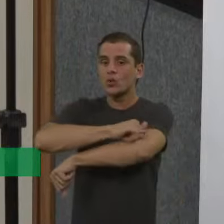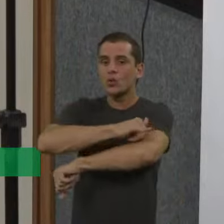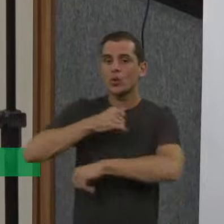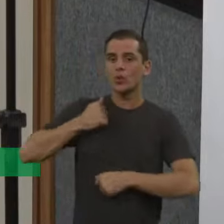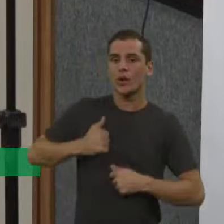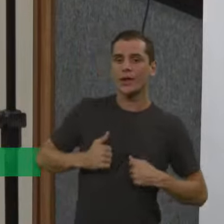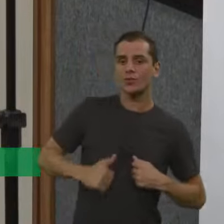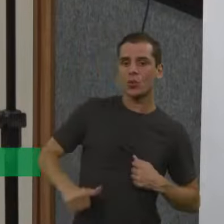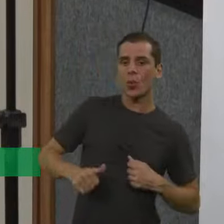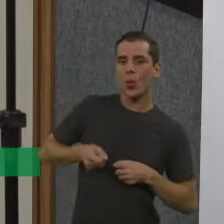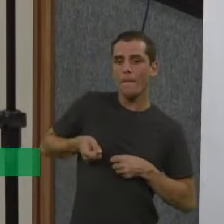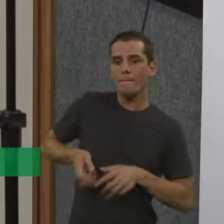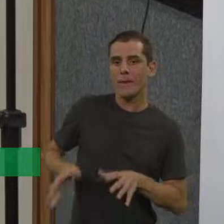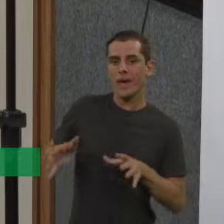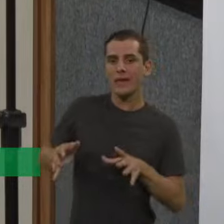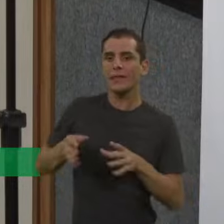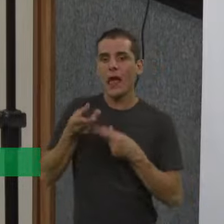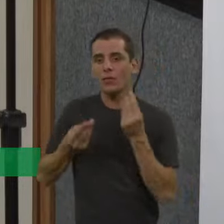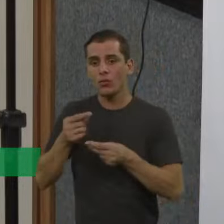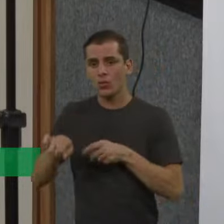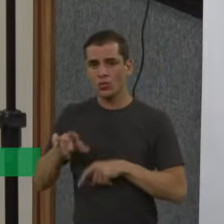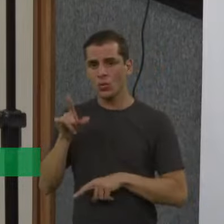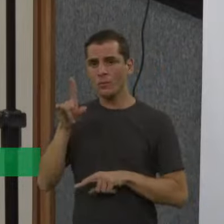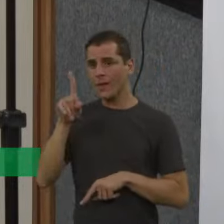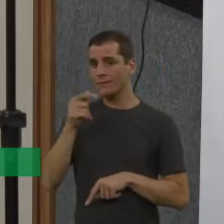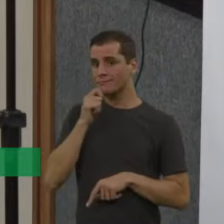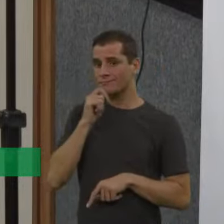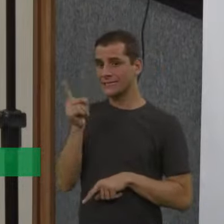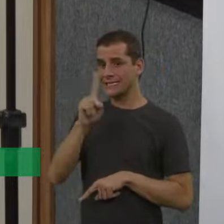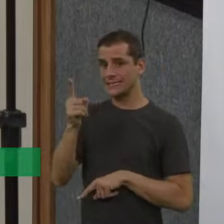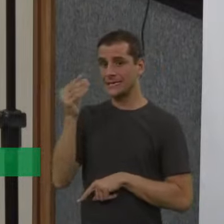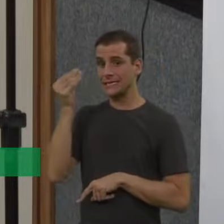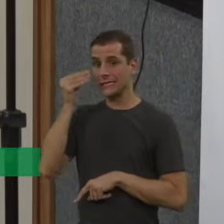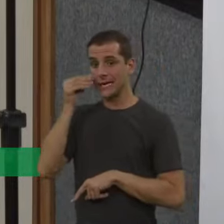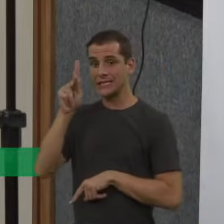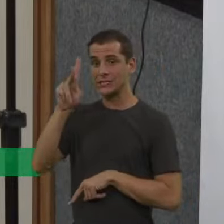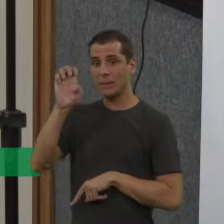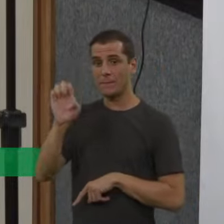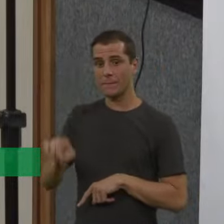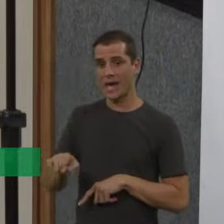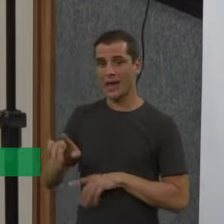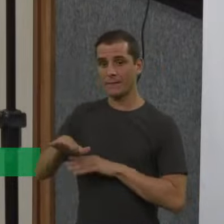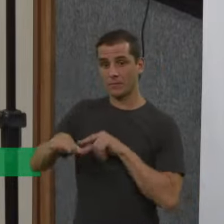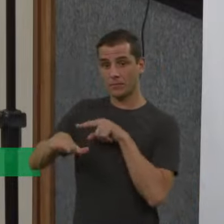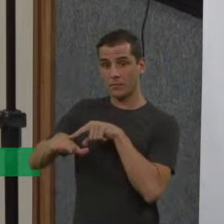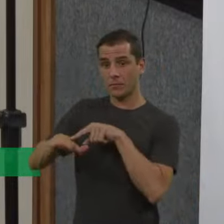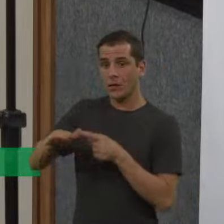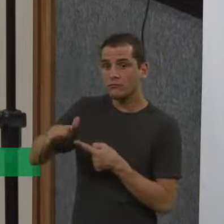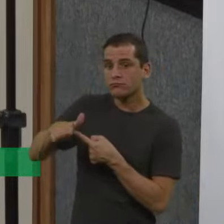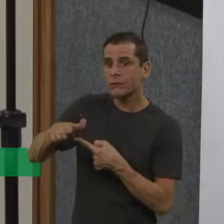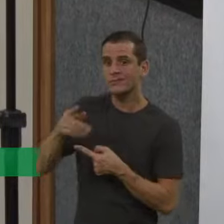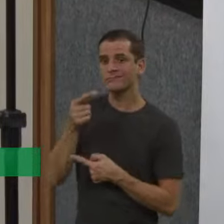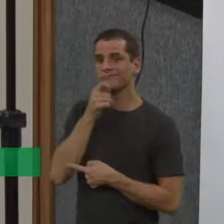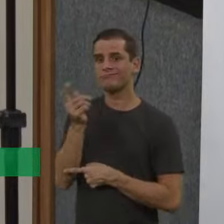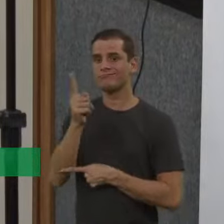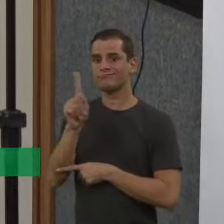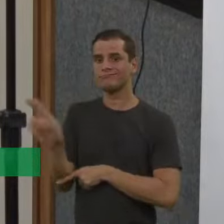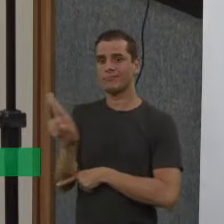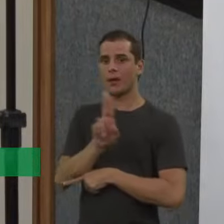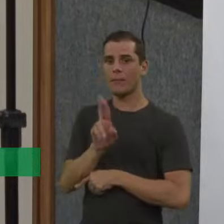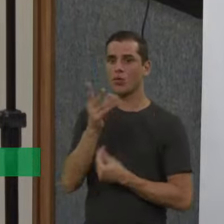acesso à medicação porque ainda não saiu o resultado do teste do pezinho. Então, a gente está com um problema muito grave. E vocês, se receberem